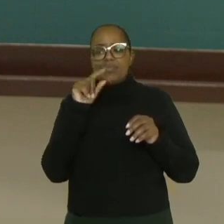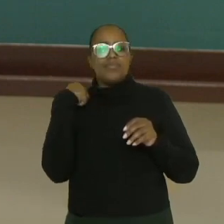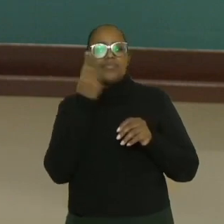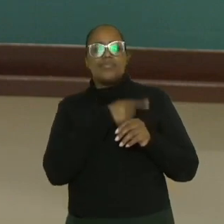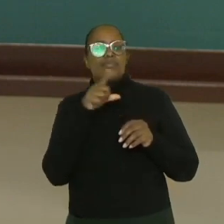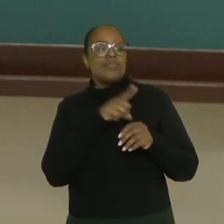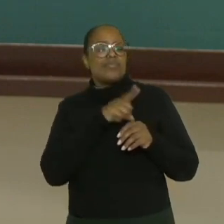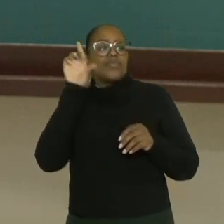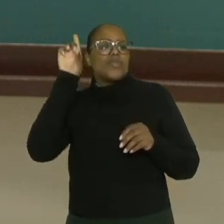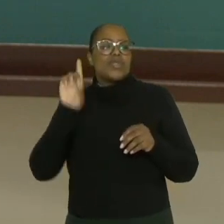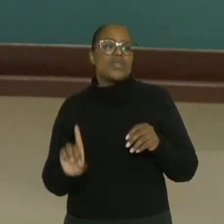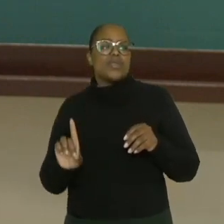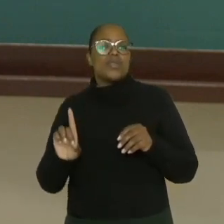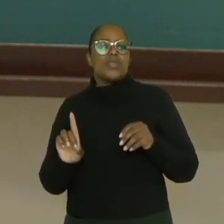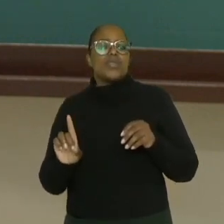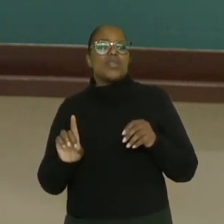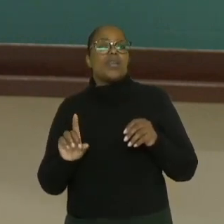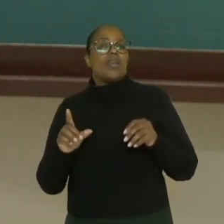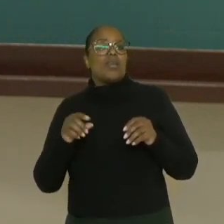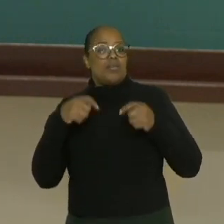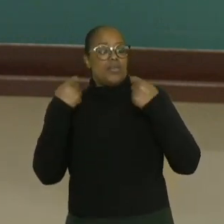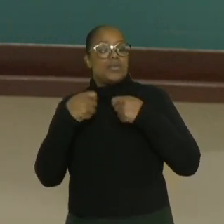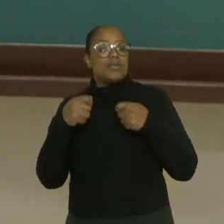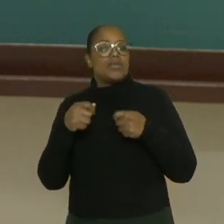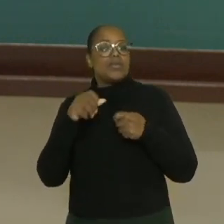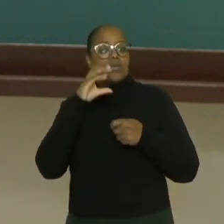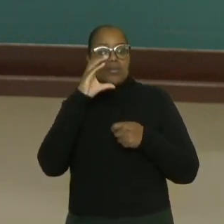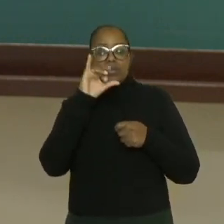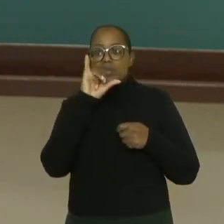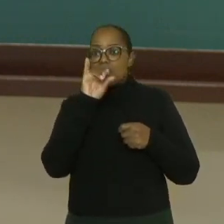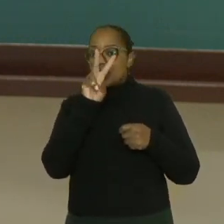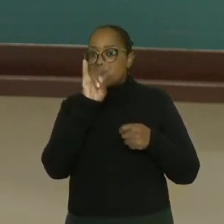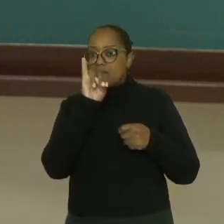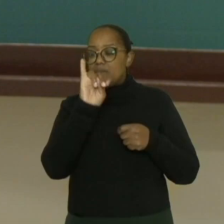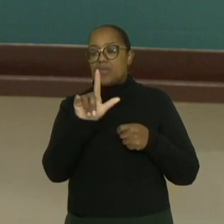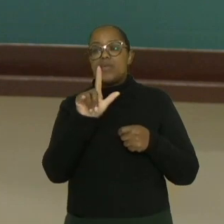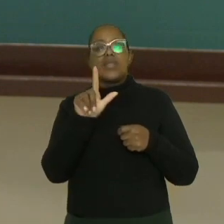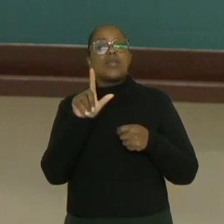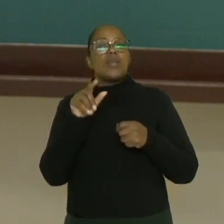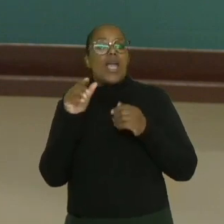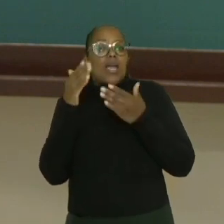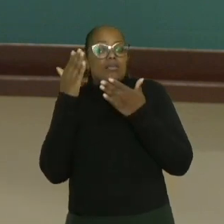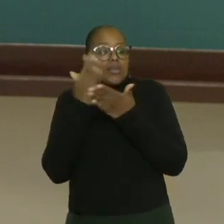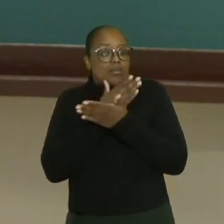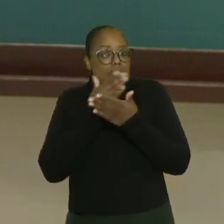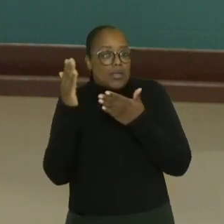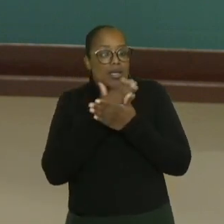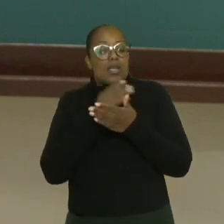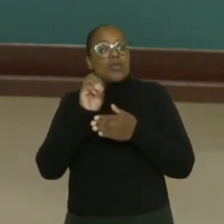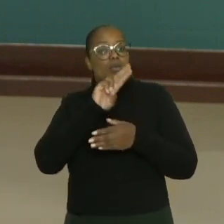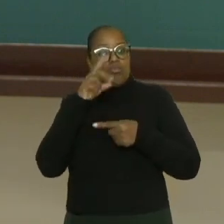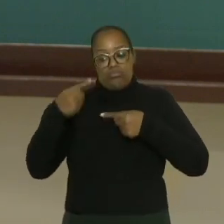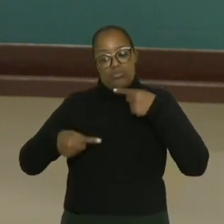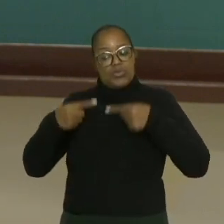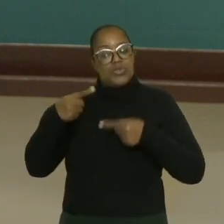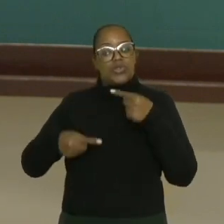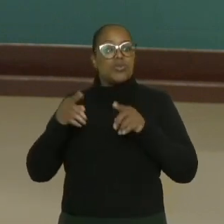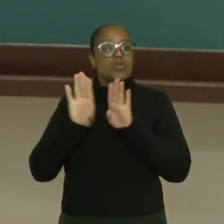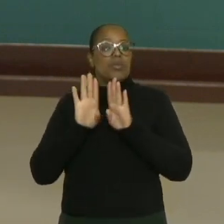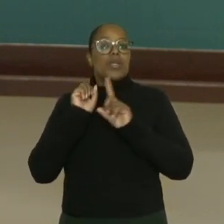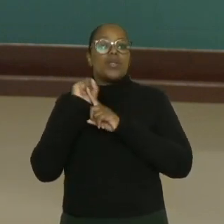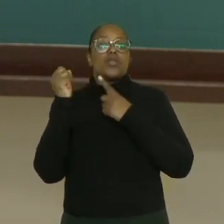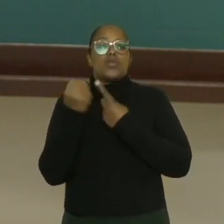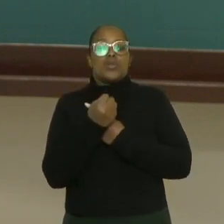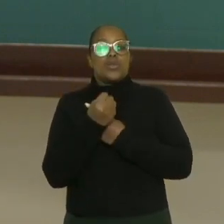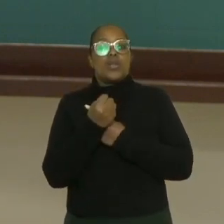alguns direitos que podem ser, que devem ser civis, que são os individuais, políticos e sociais.